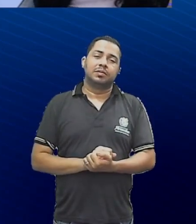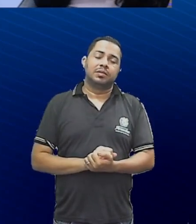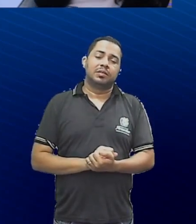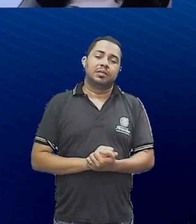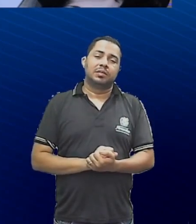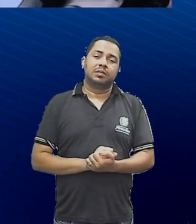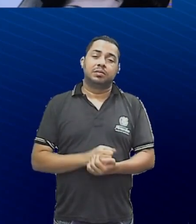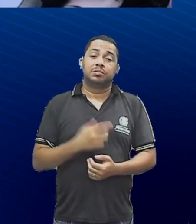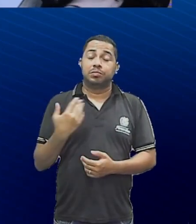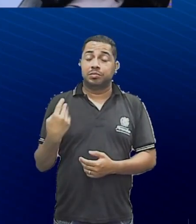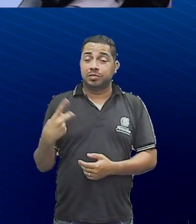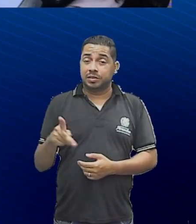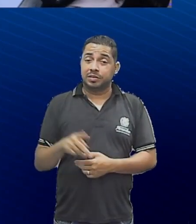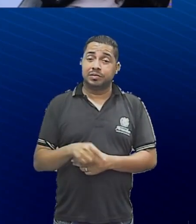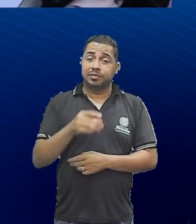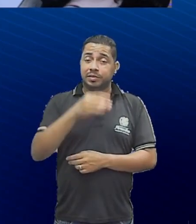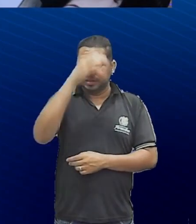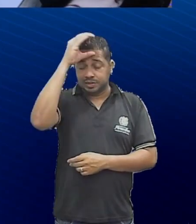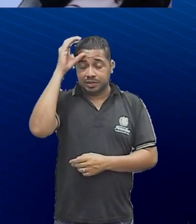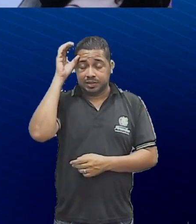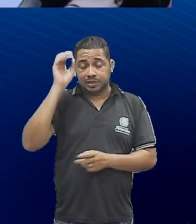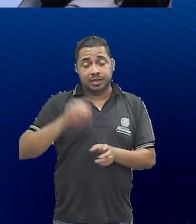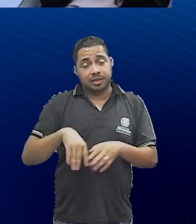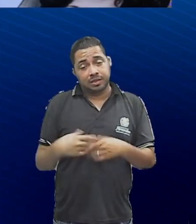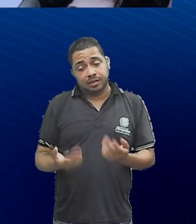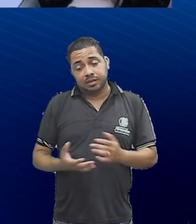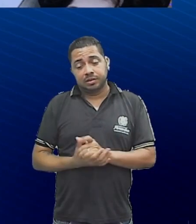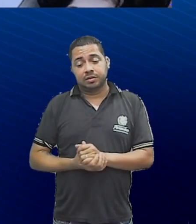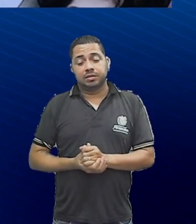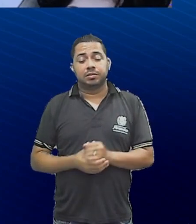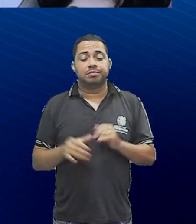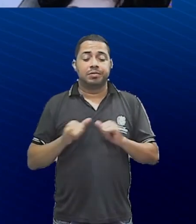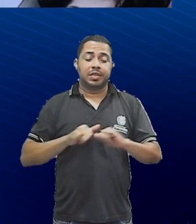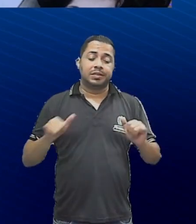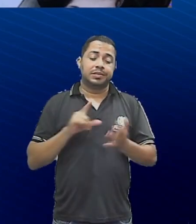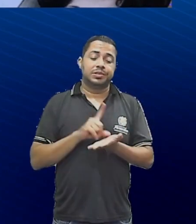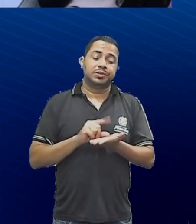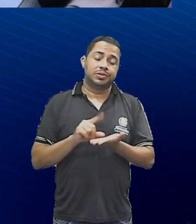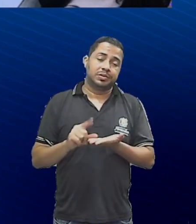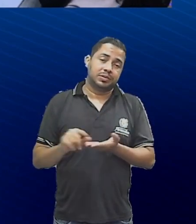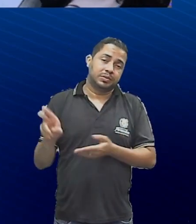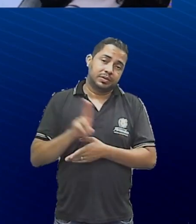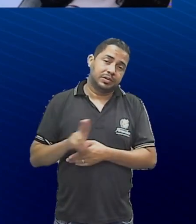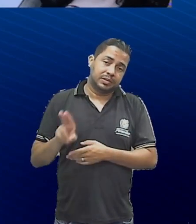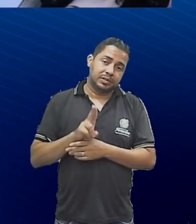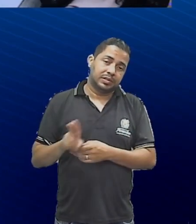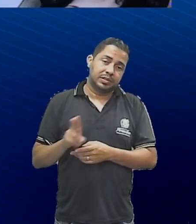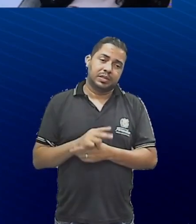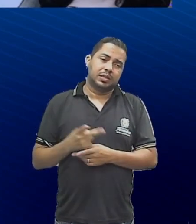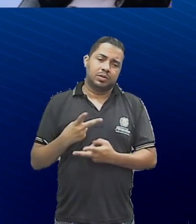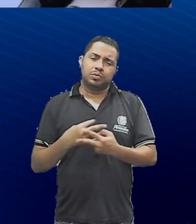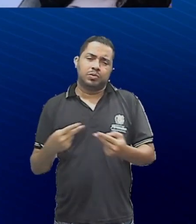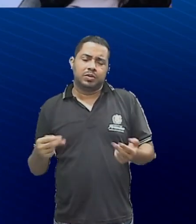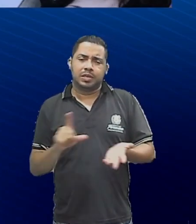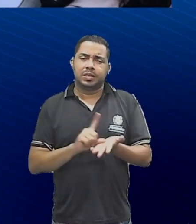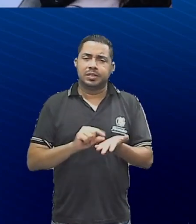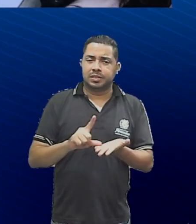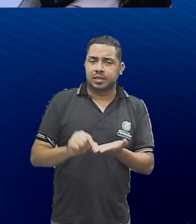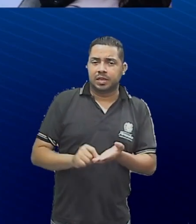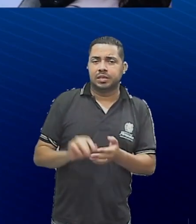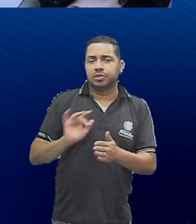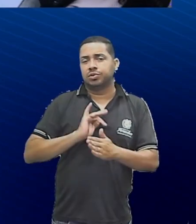indicação dos seus clientes. E aí o marketing digital utiliza-se de canais digitais,